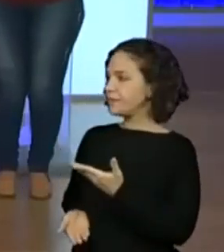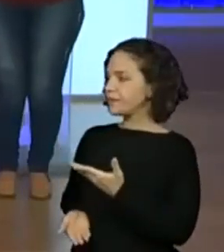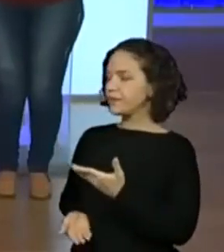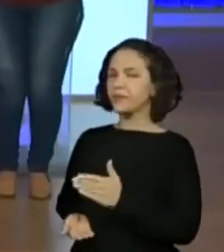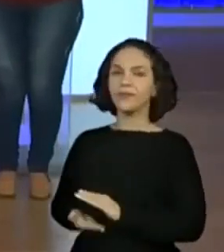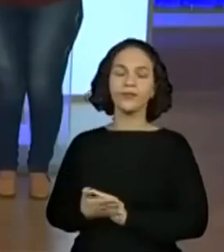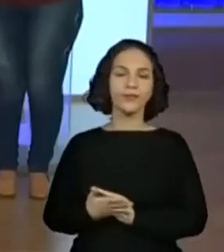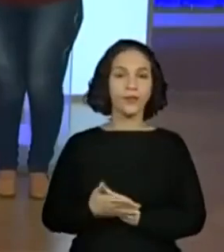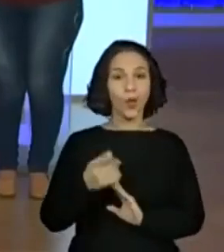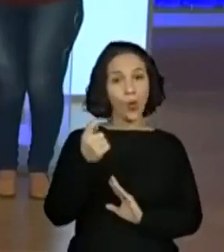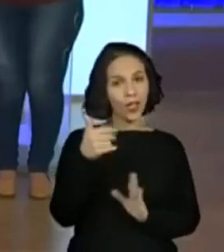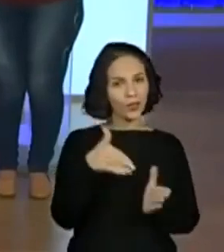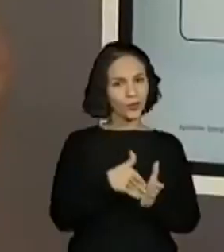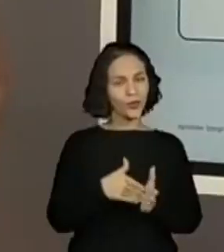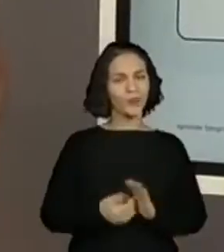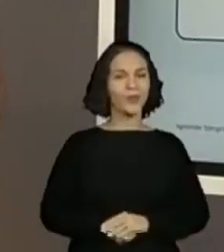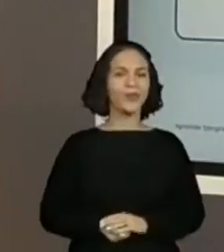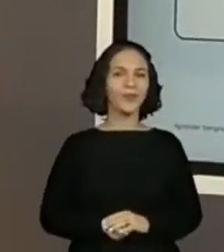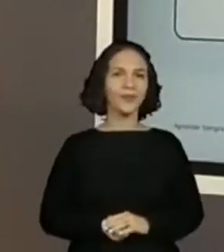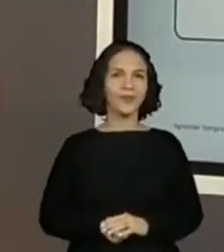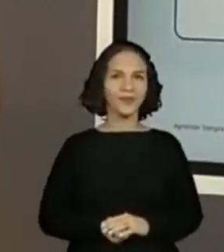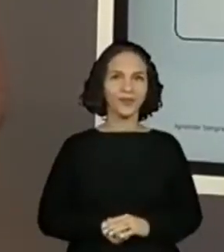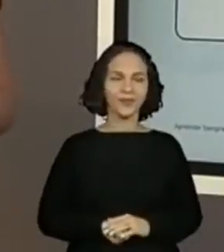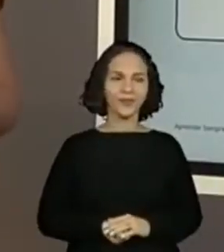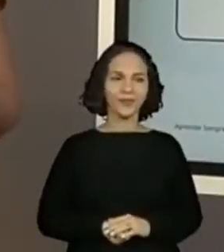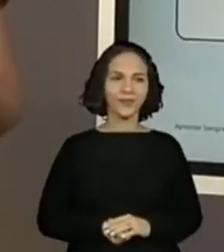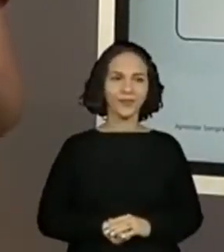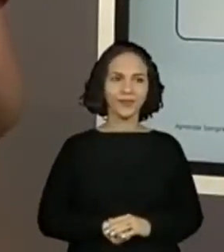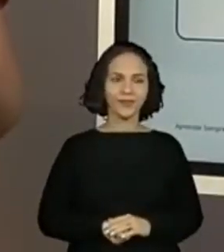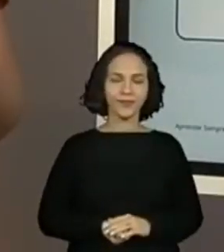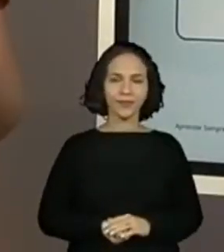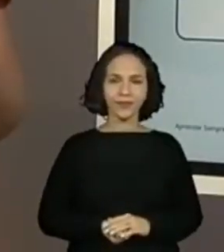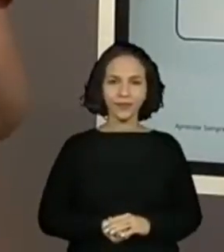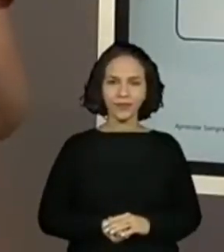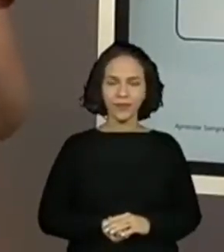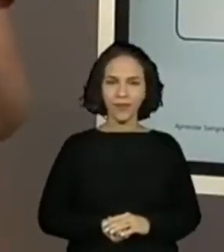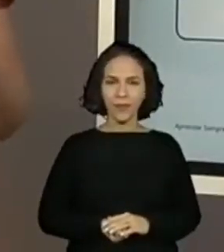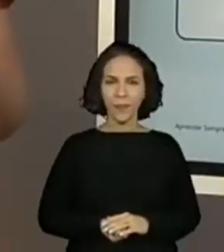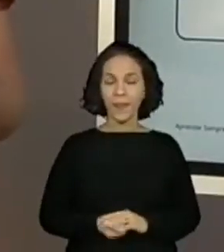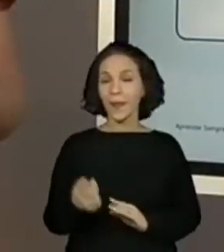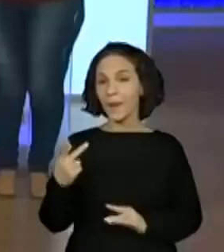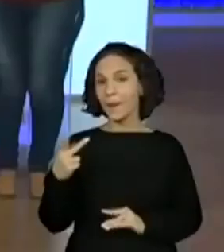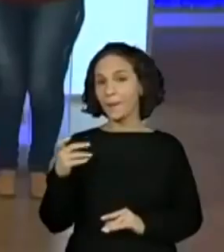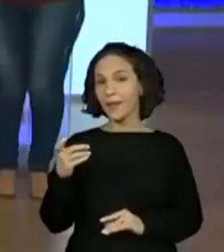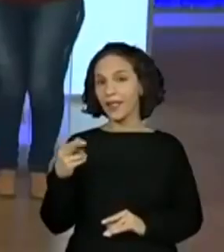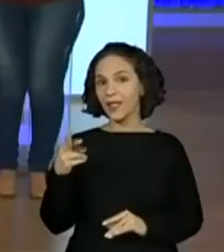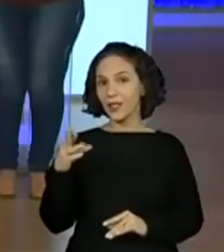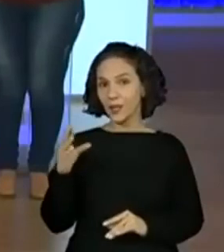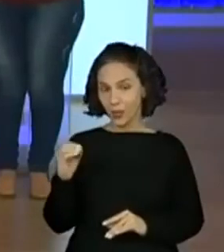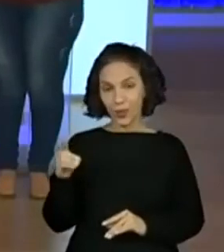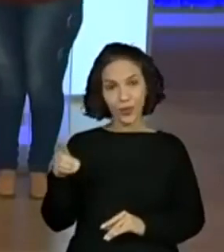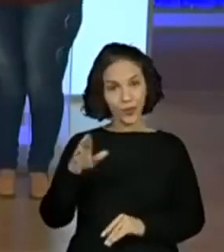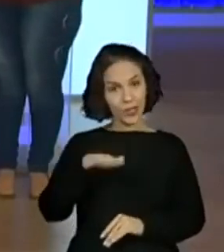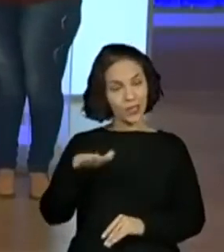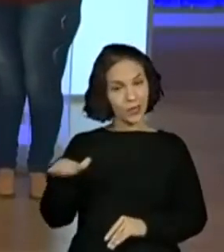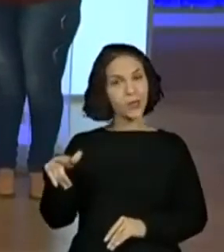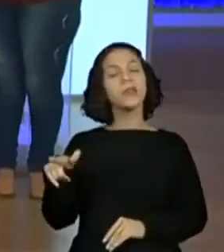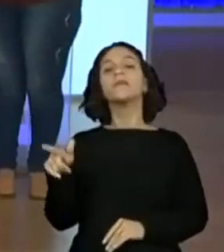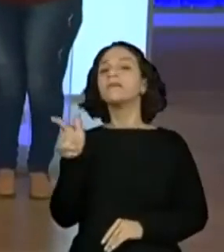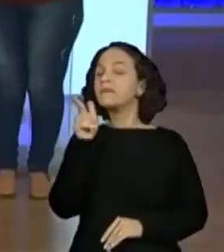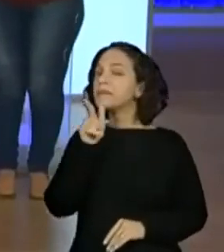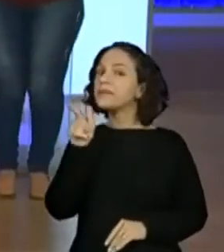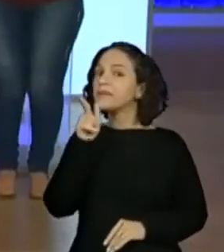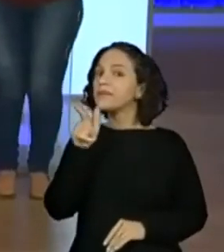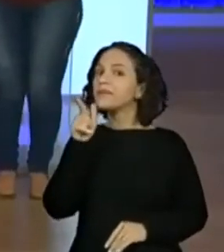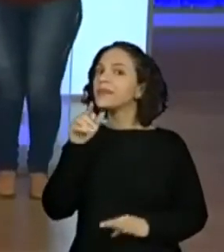penúltimo quadrinho do seu material. Parabéns, Pedro Henrique, a professora que está falando para a gente, que ele está